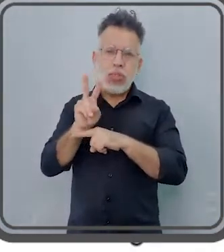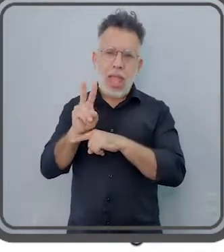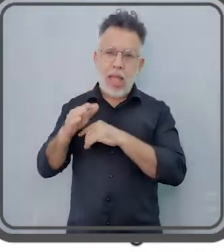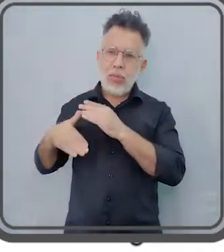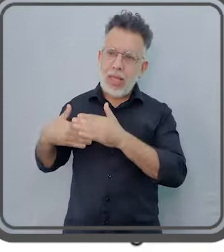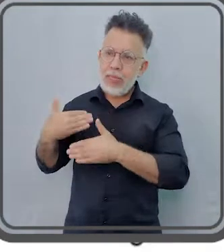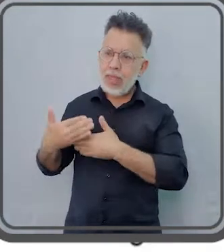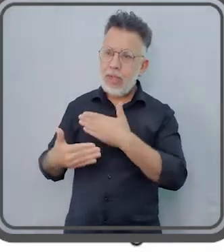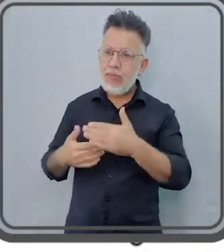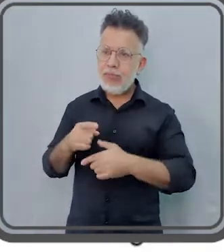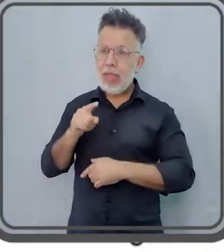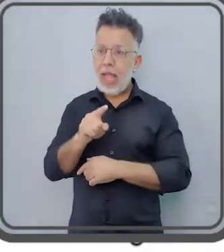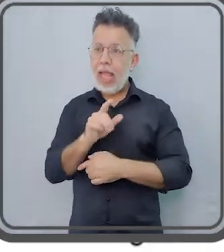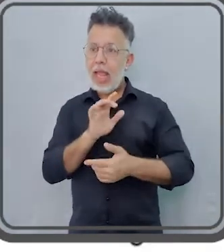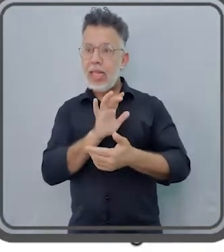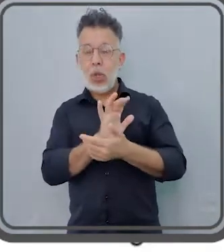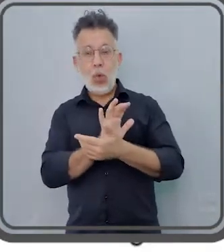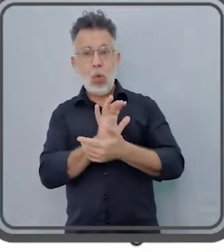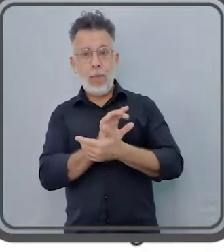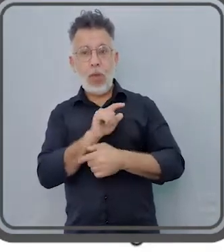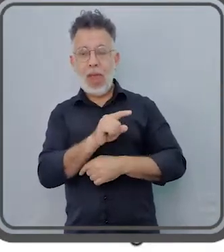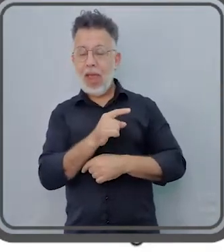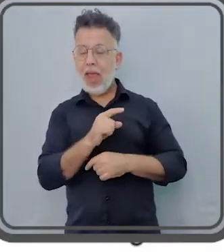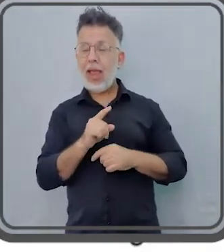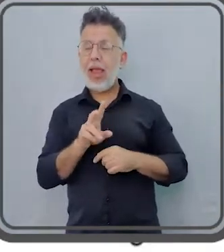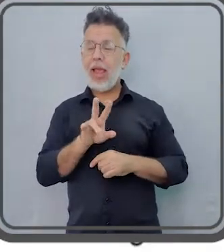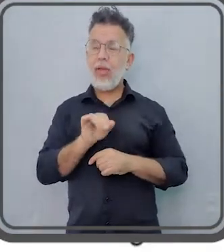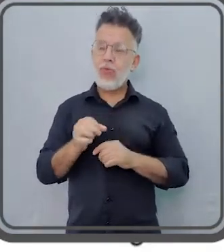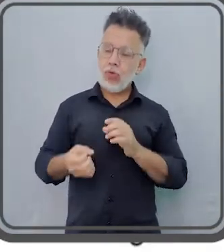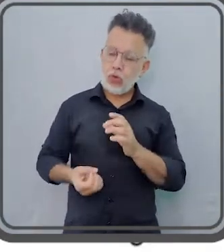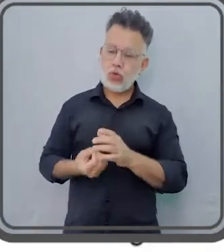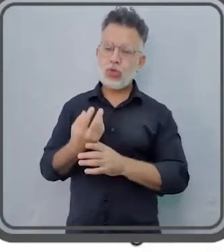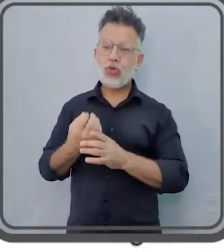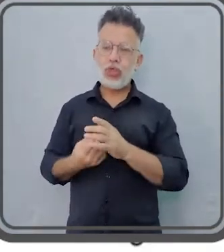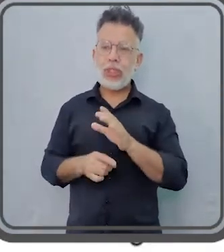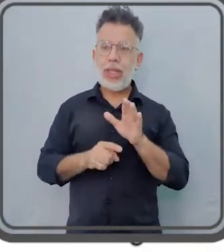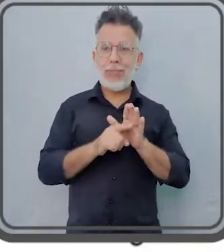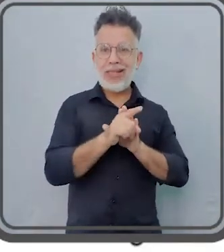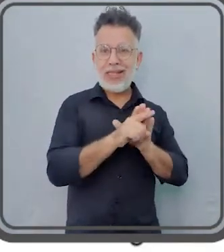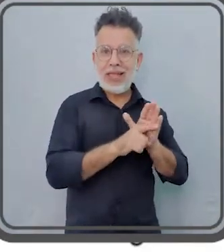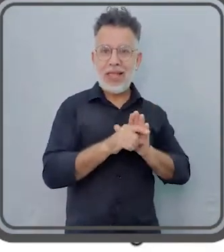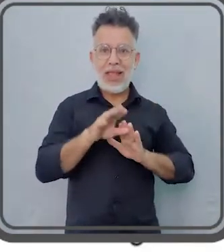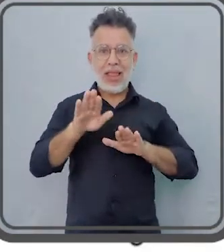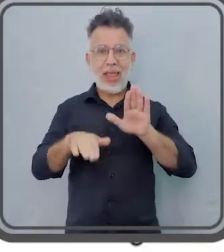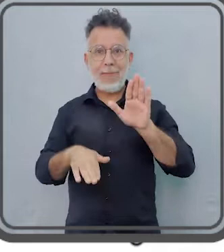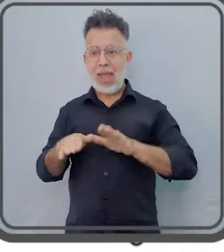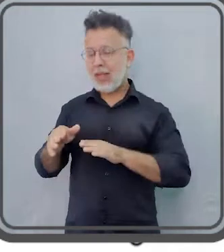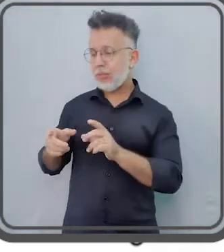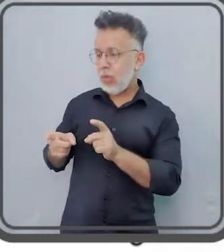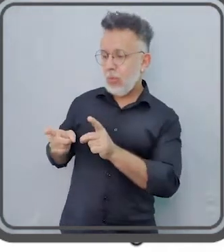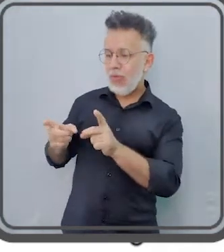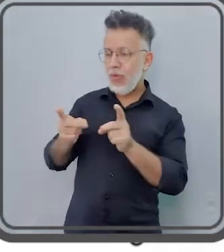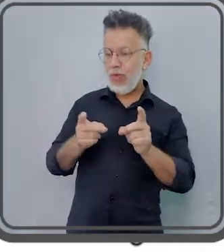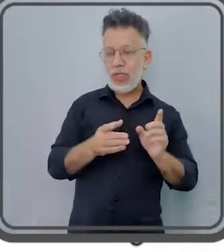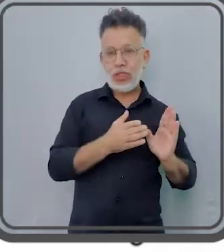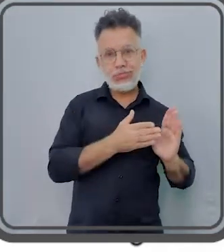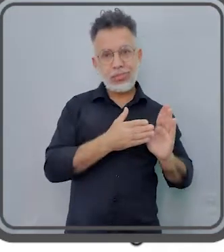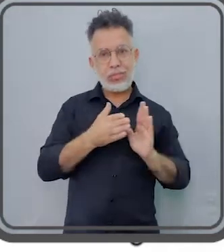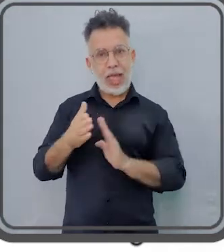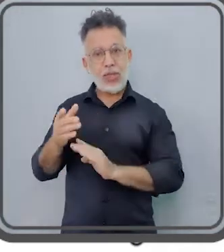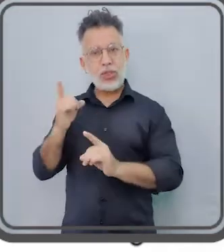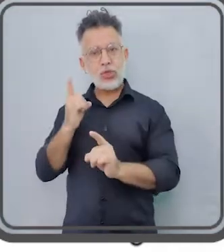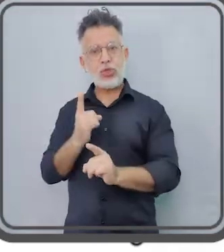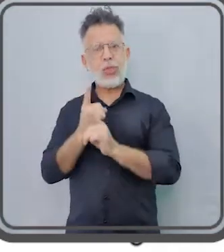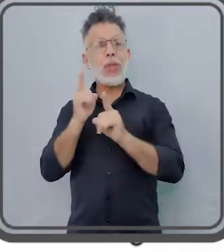né, mas bem desenvolvido. Então, este grupo para a gente é um grupo que foi surgindo nas pesquisas e na medida que a gente vendia. A gente